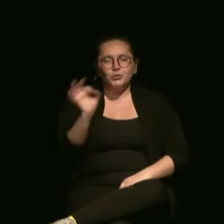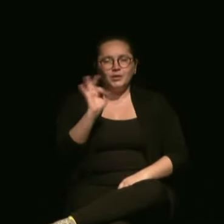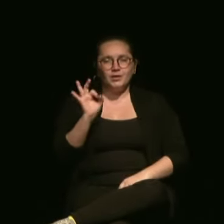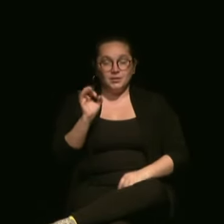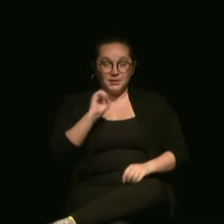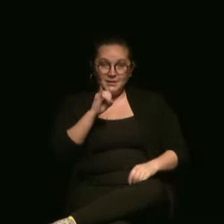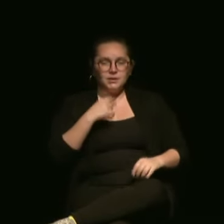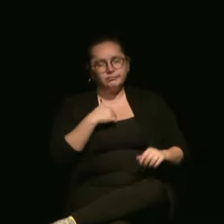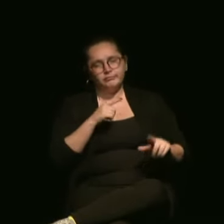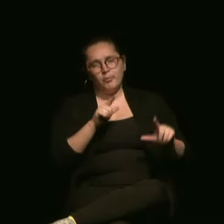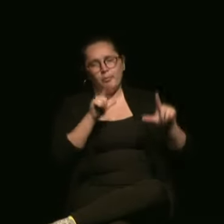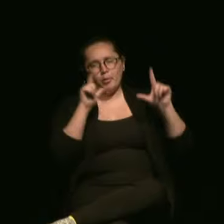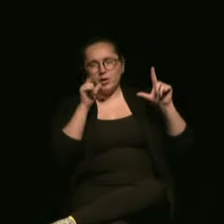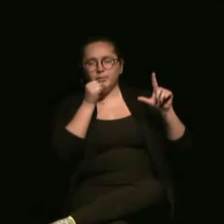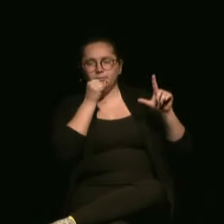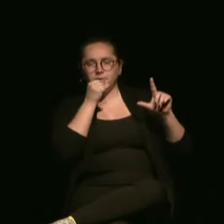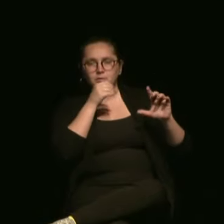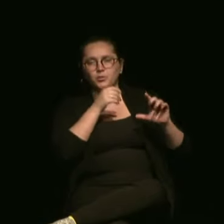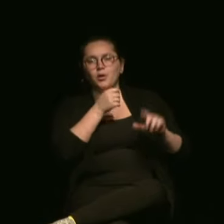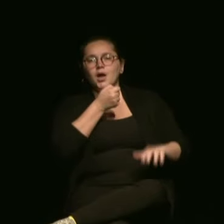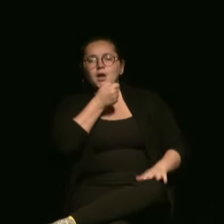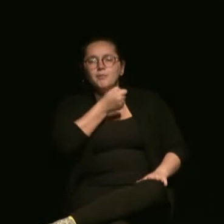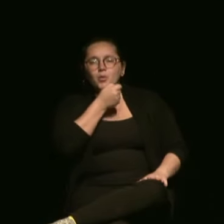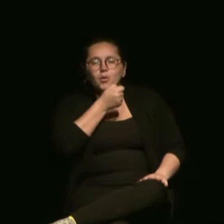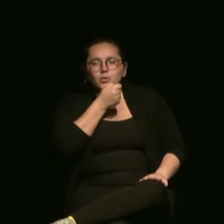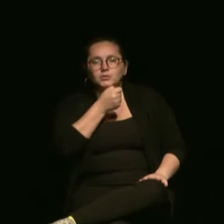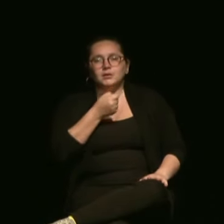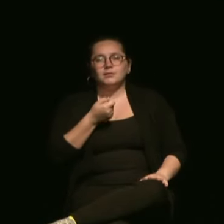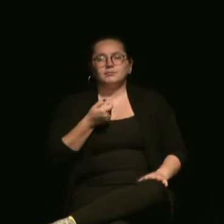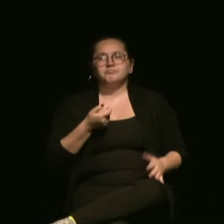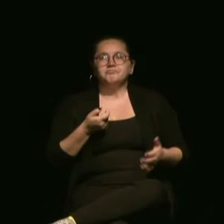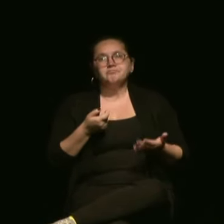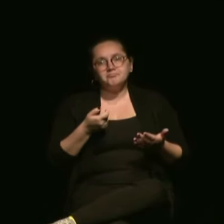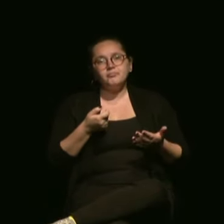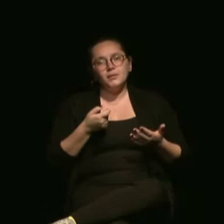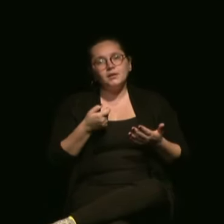convencional de Globo Repórter, talvez fosse...